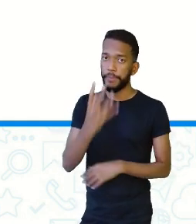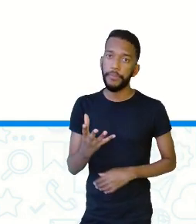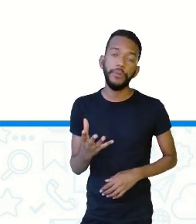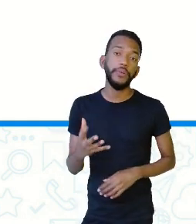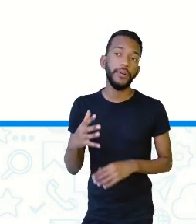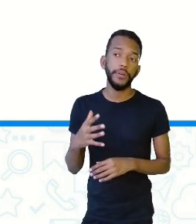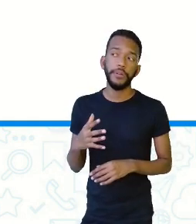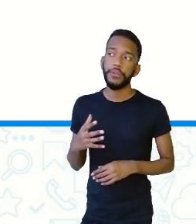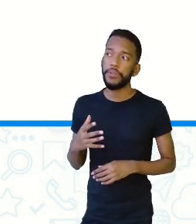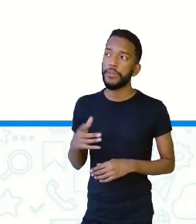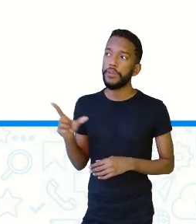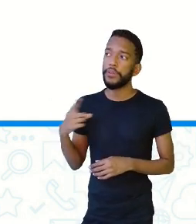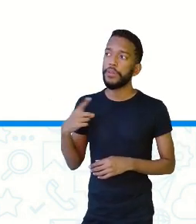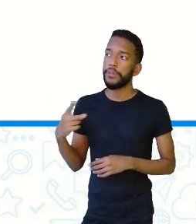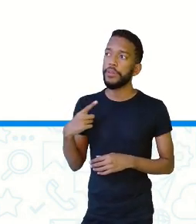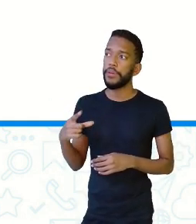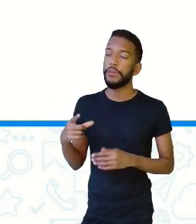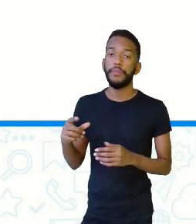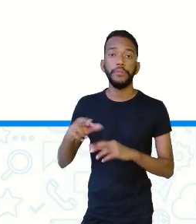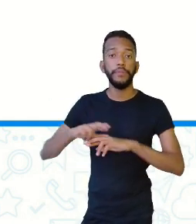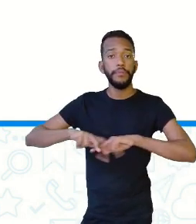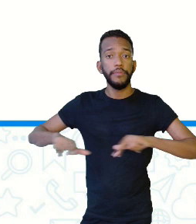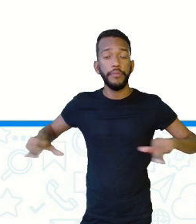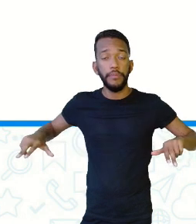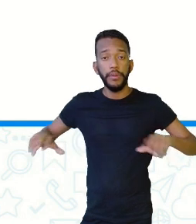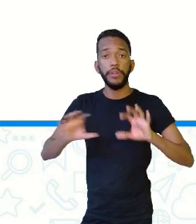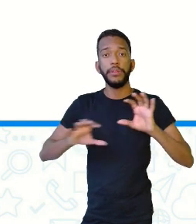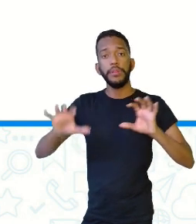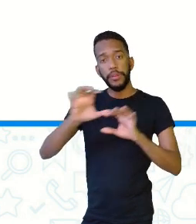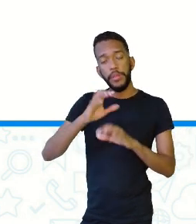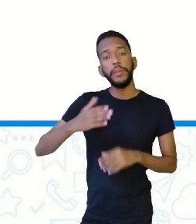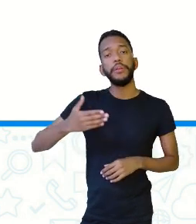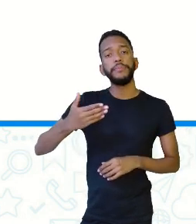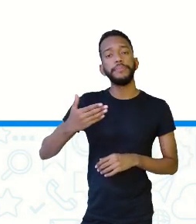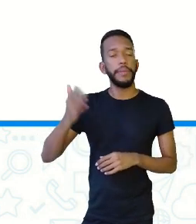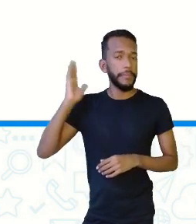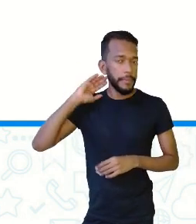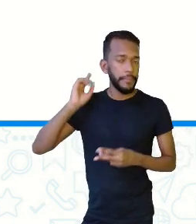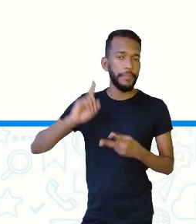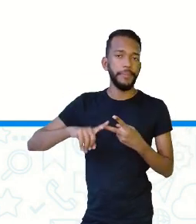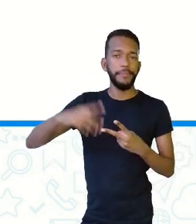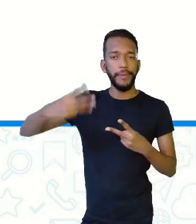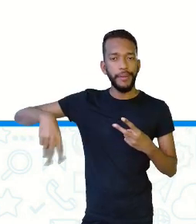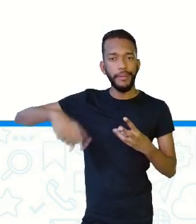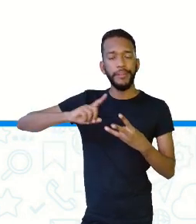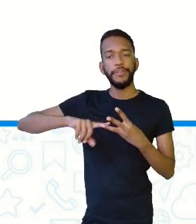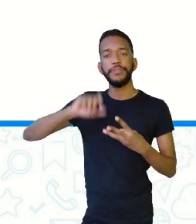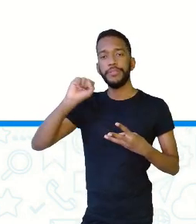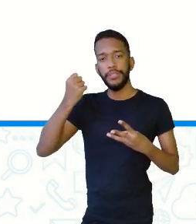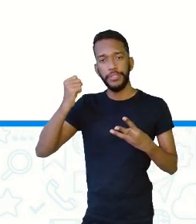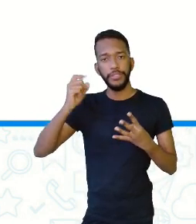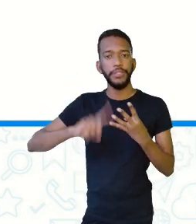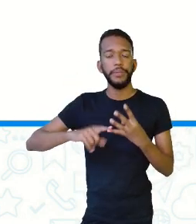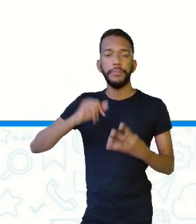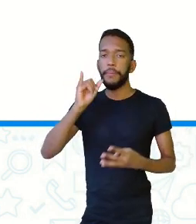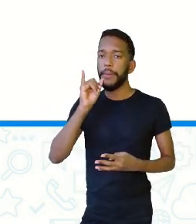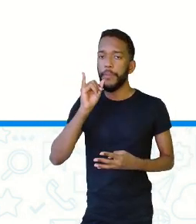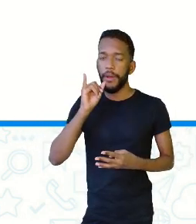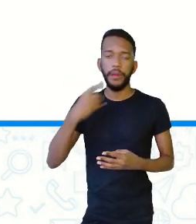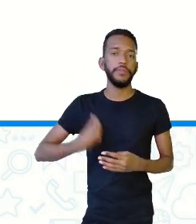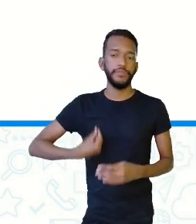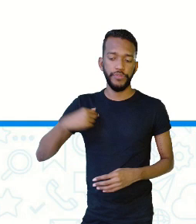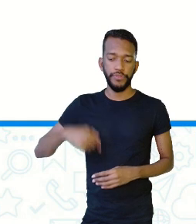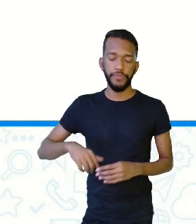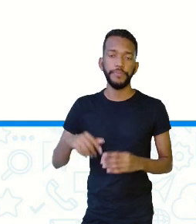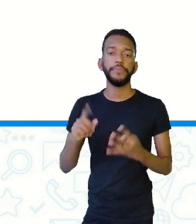estados brasileiros. Então, nós temos aí no Amapá, Pará, Maranhão, Sergipe, em Palmares, né, que fica aqui,